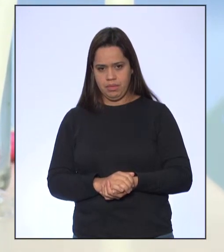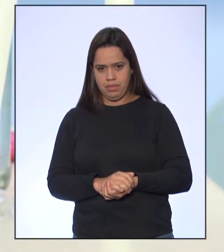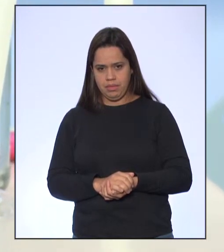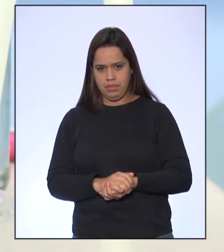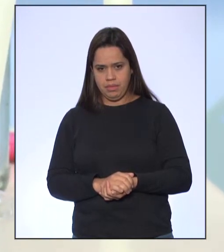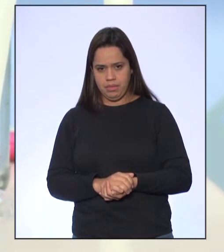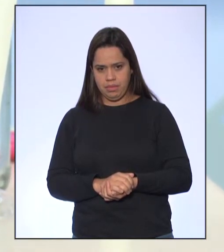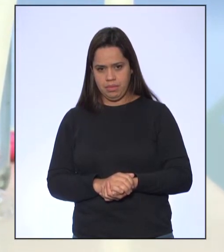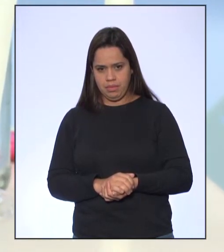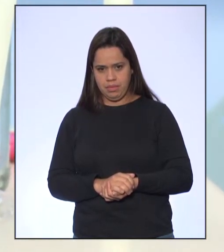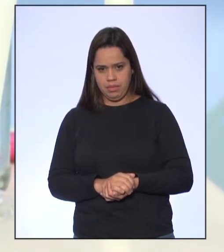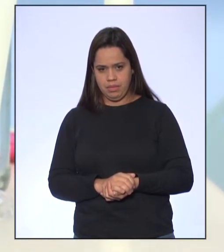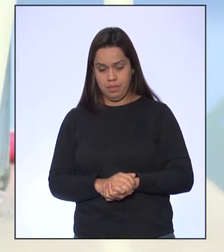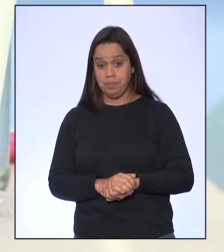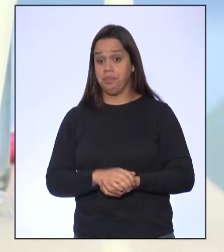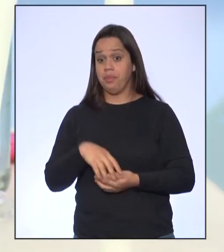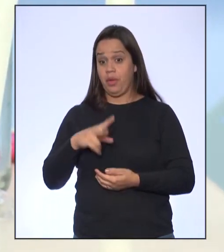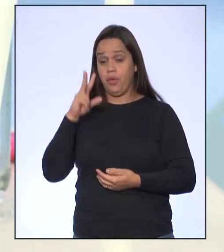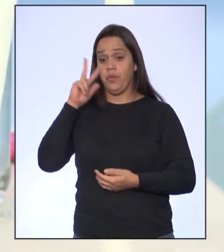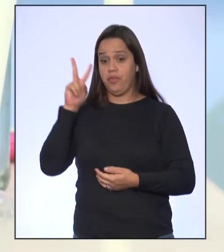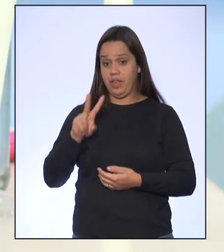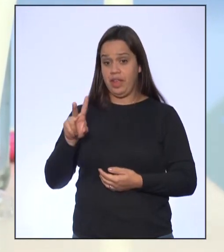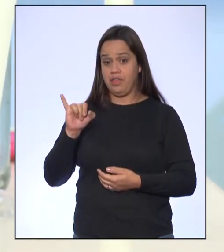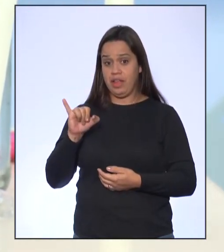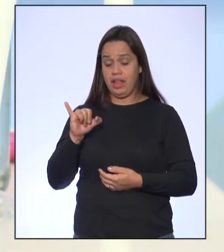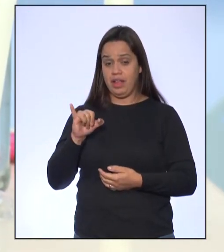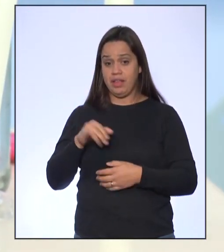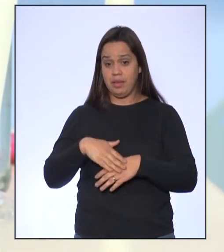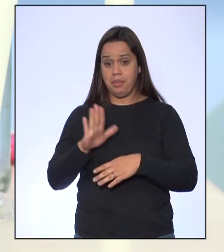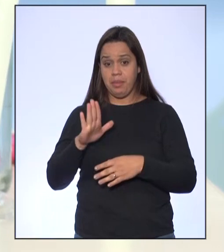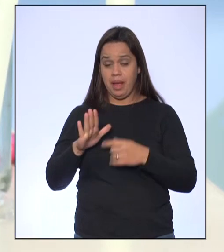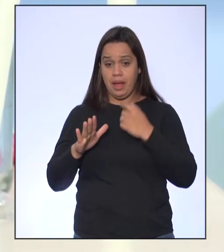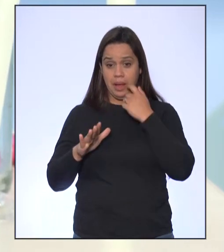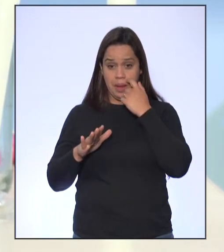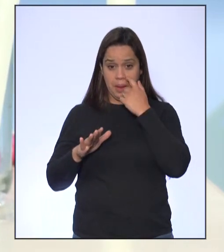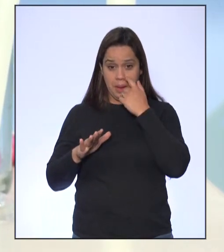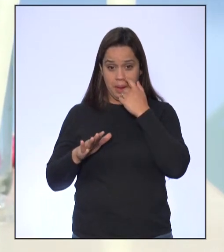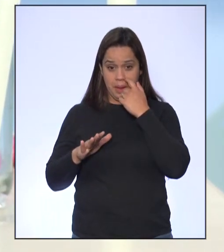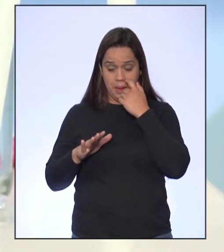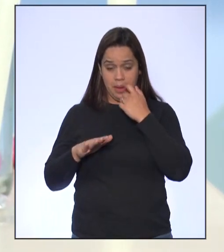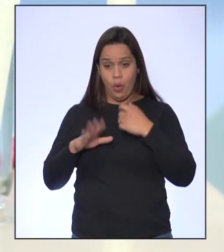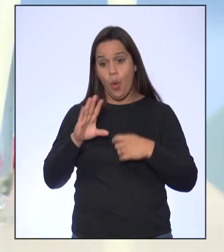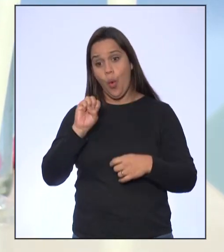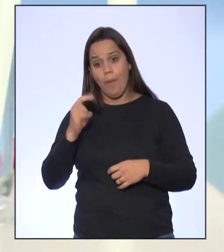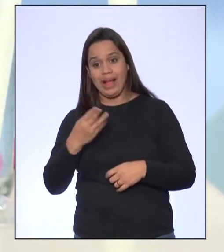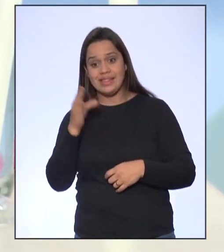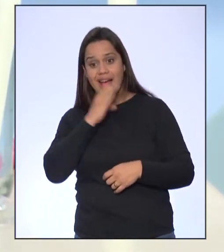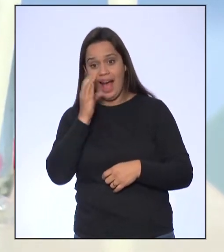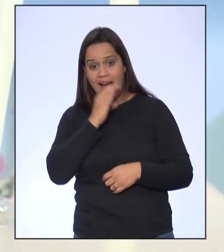Se ela tivesse posto mais, né? Se eu tivesse sido um pouquinho até mais rápida, né? A